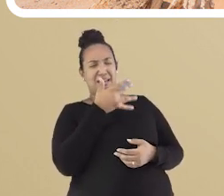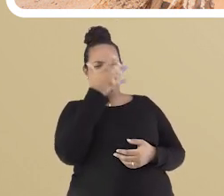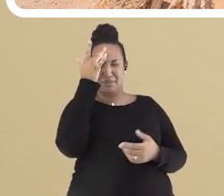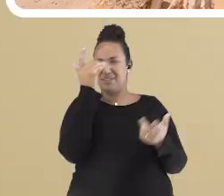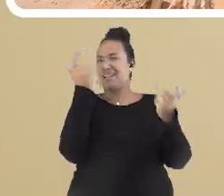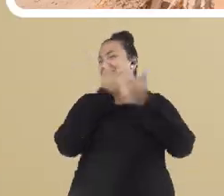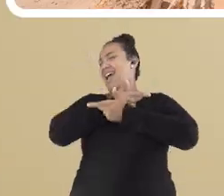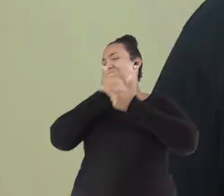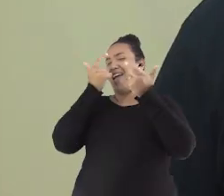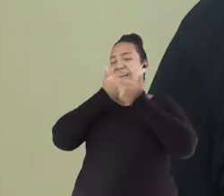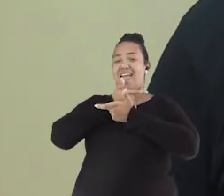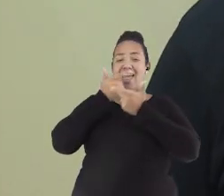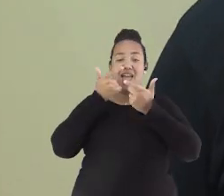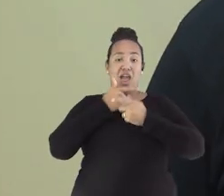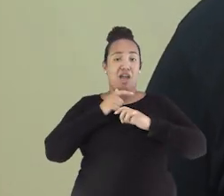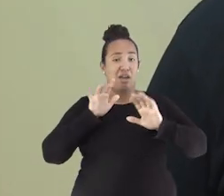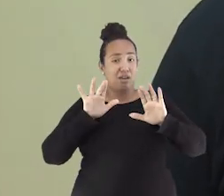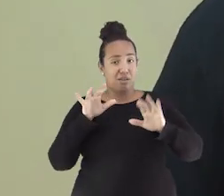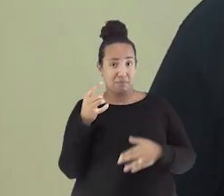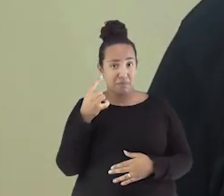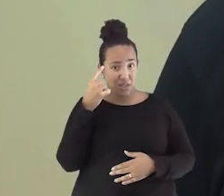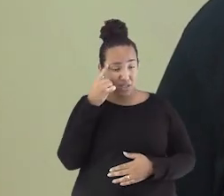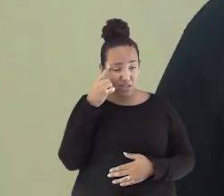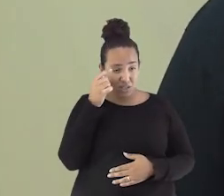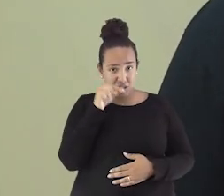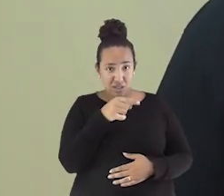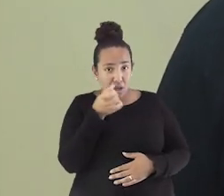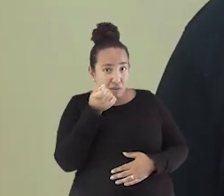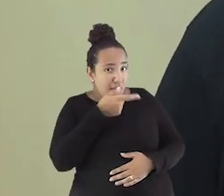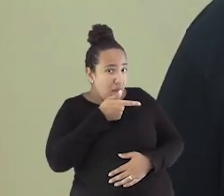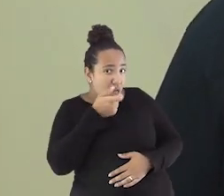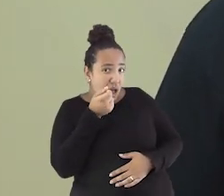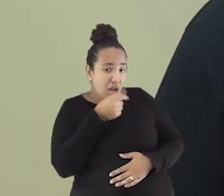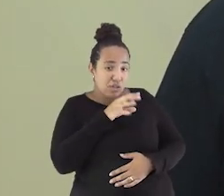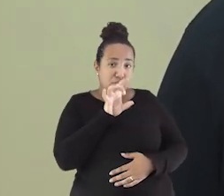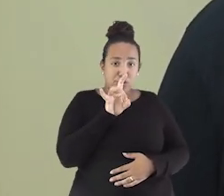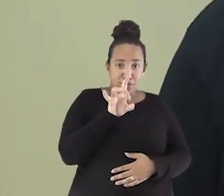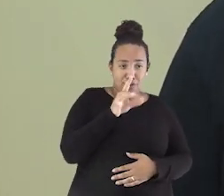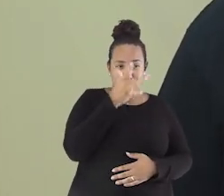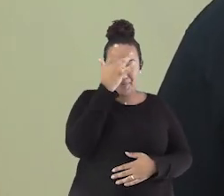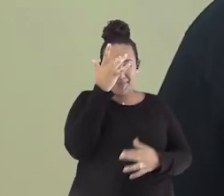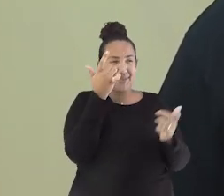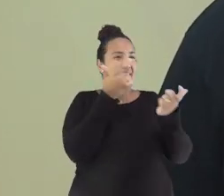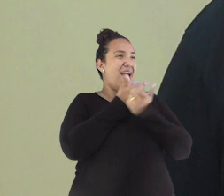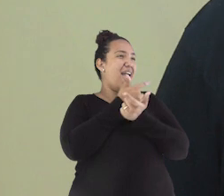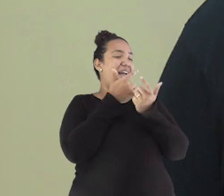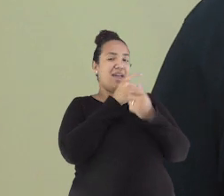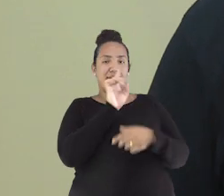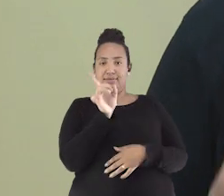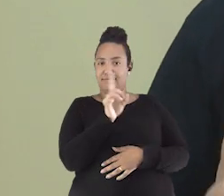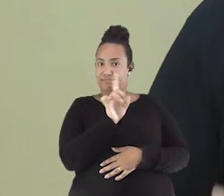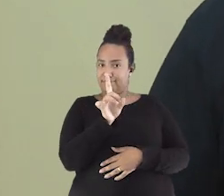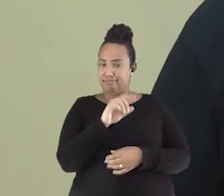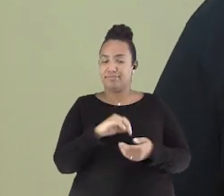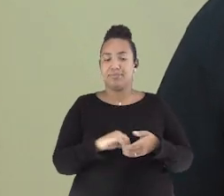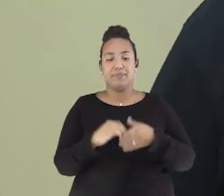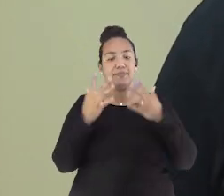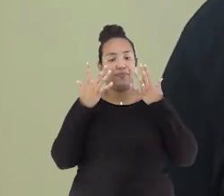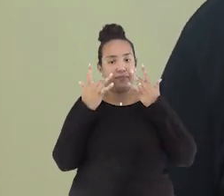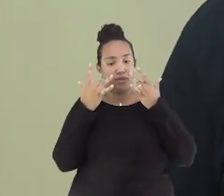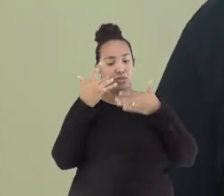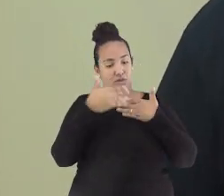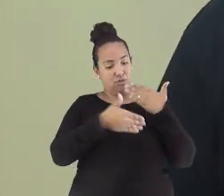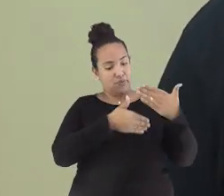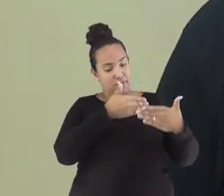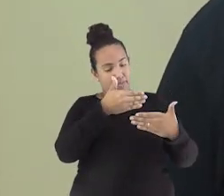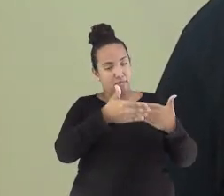gerava gargalhadas. Mas engana-se quem pensa que as comédias eram simplesmente para entretenimento. Com o decorrer da